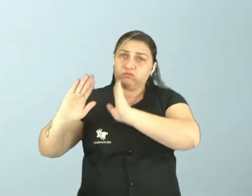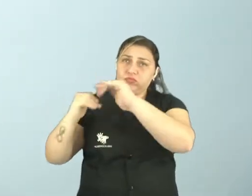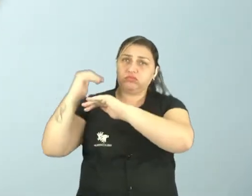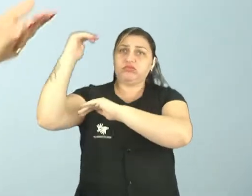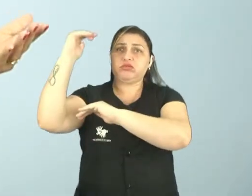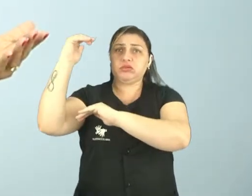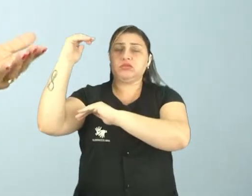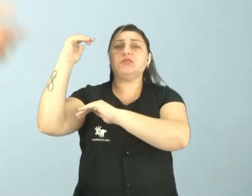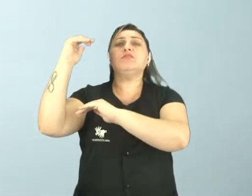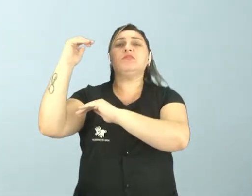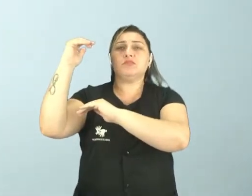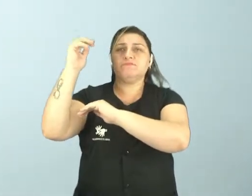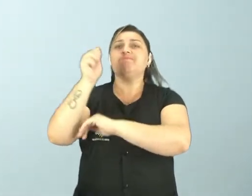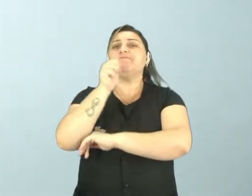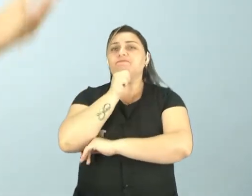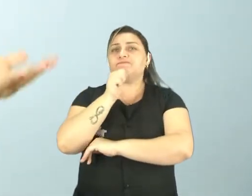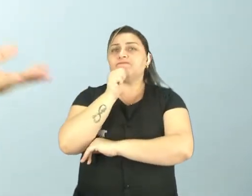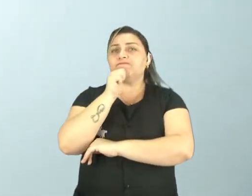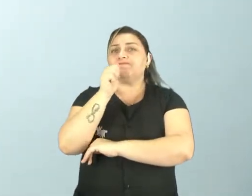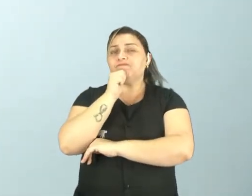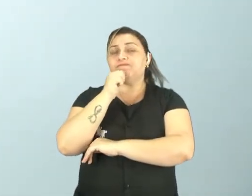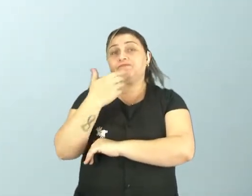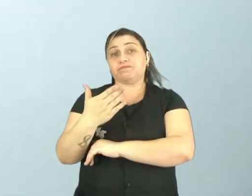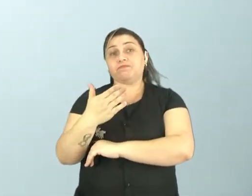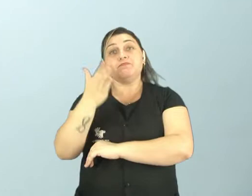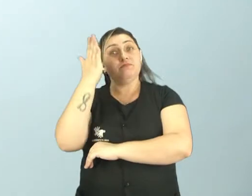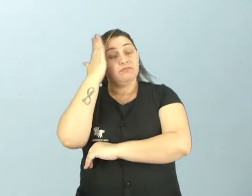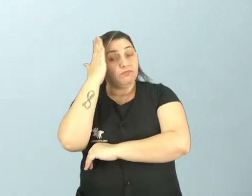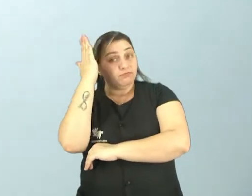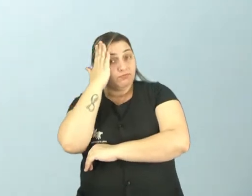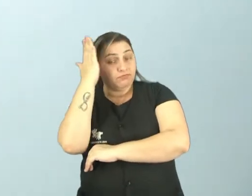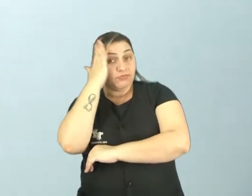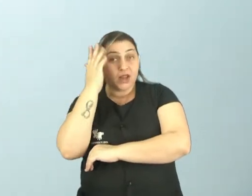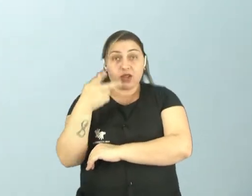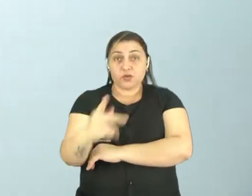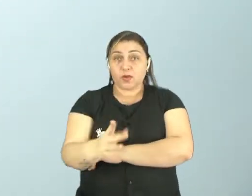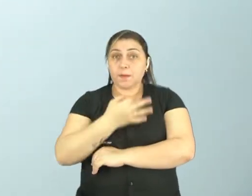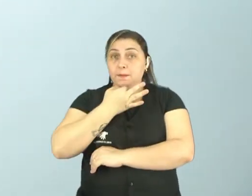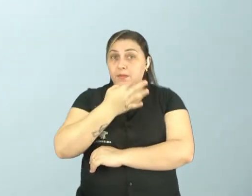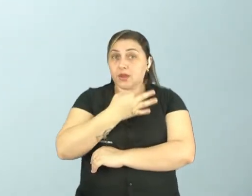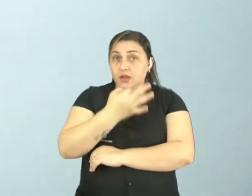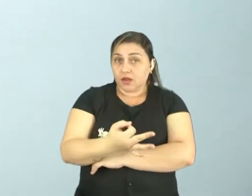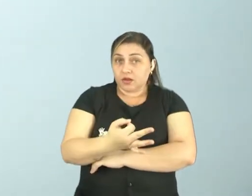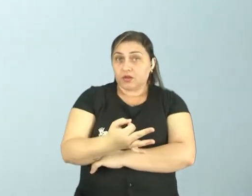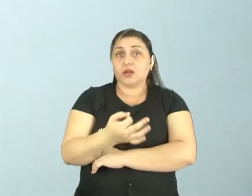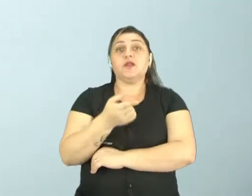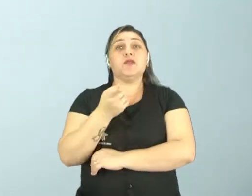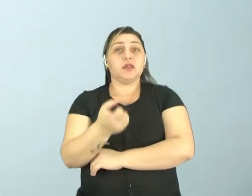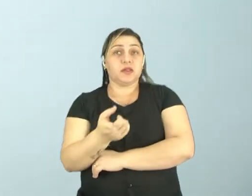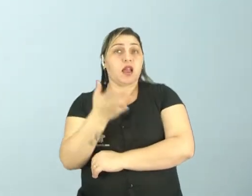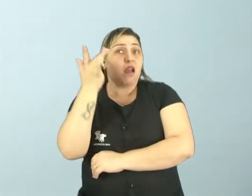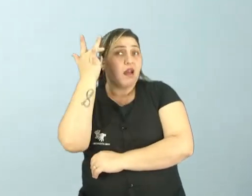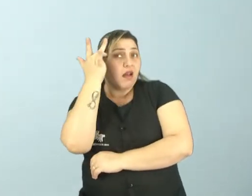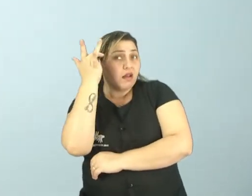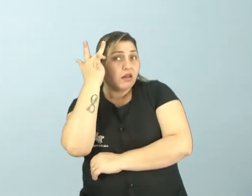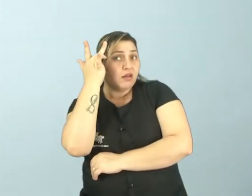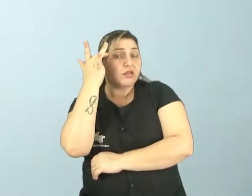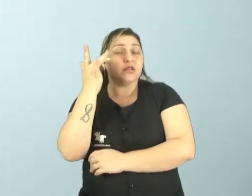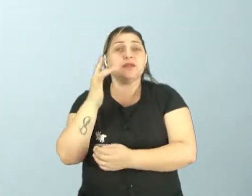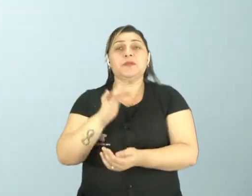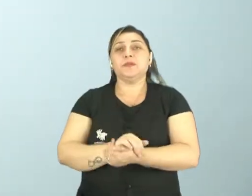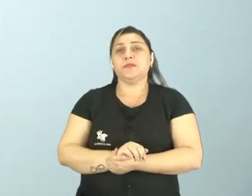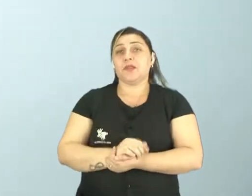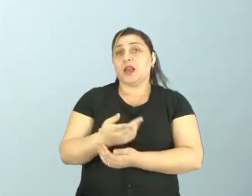desenvolver bastante. Quando você diz isso, a gente entende que é a sua opinião. É aquilo que você acha, né? A